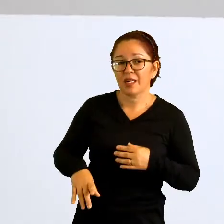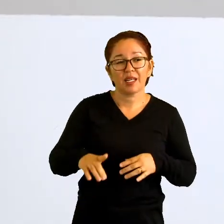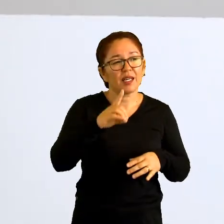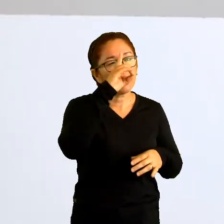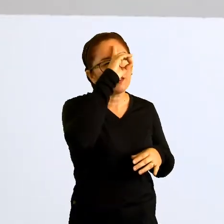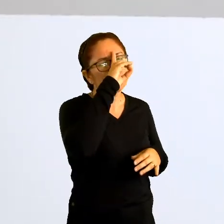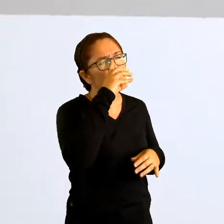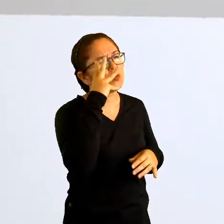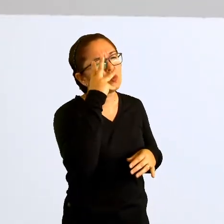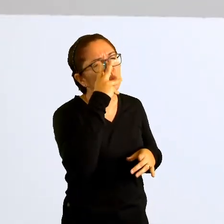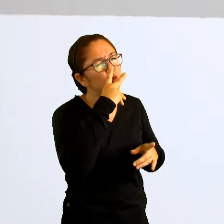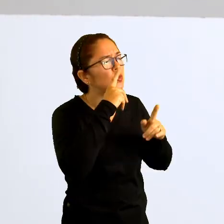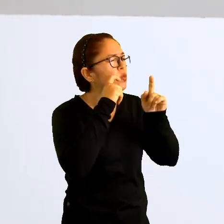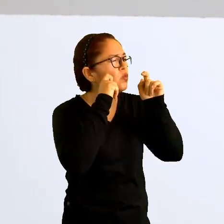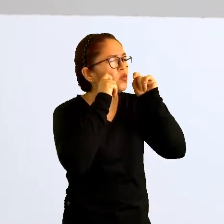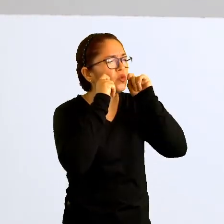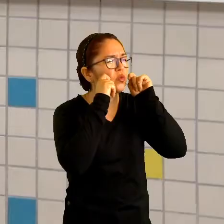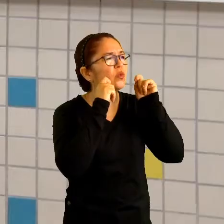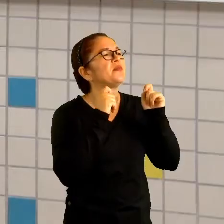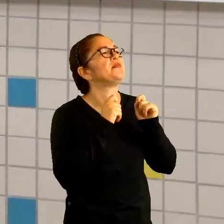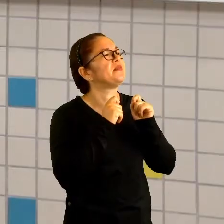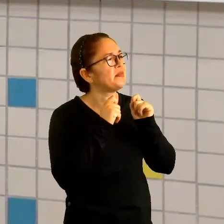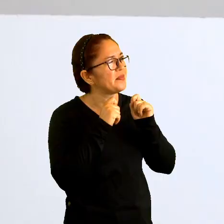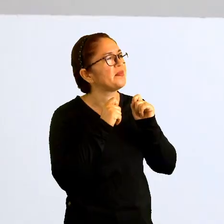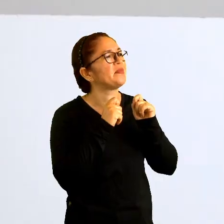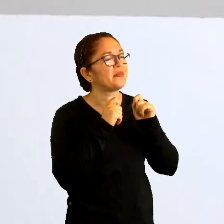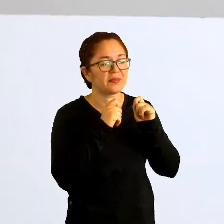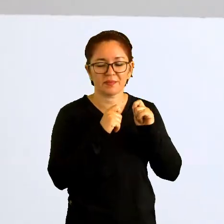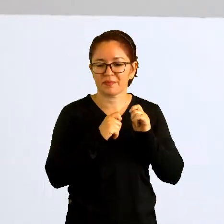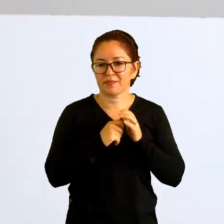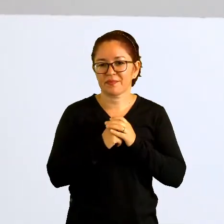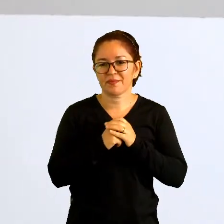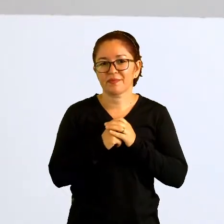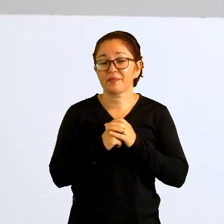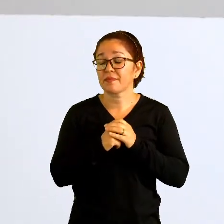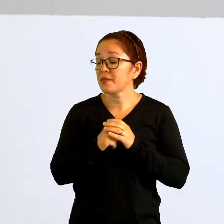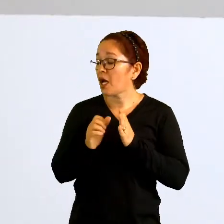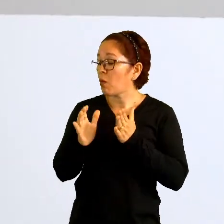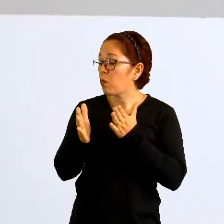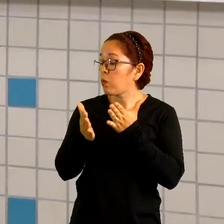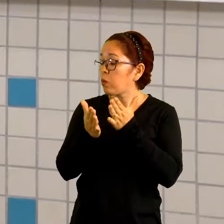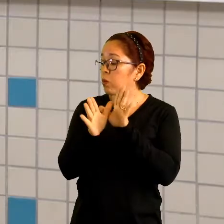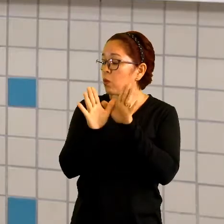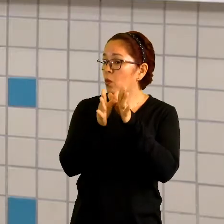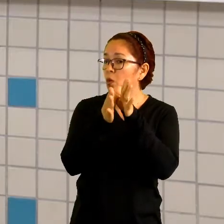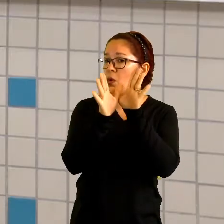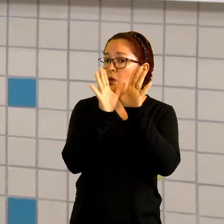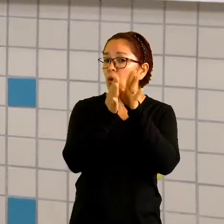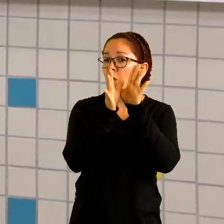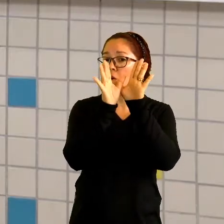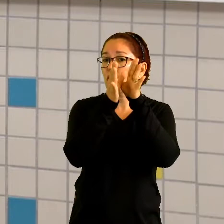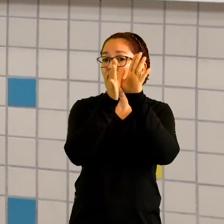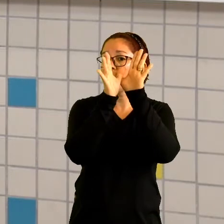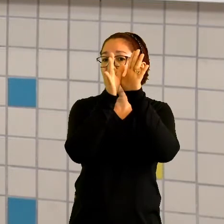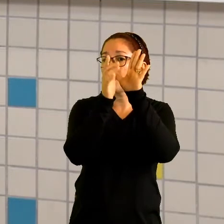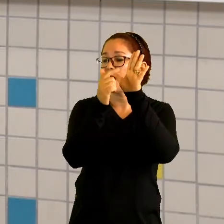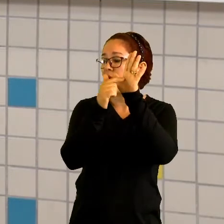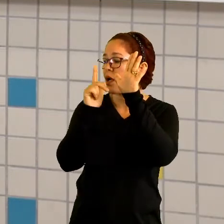tão bonitinhas. E qual borboleta foi comparada à